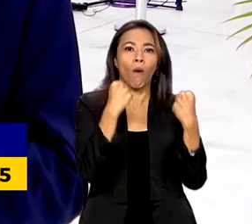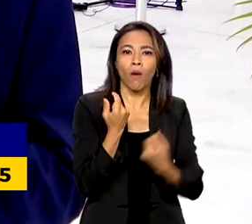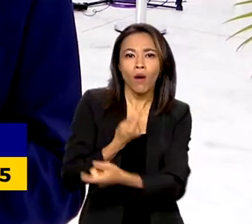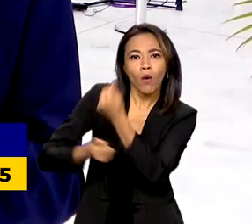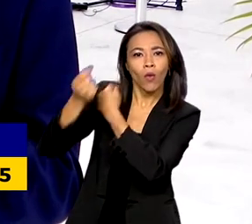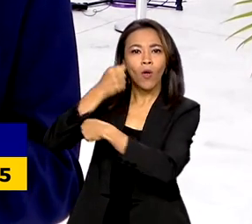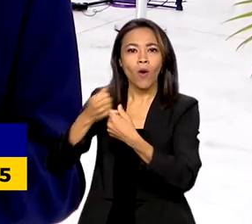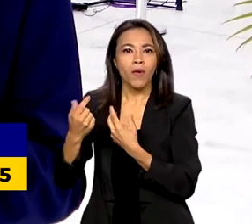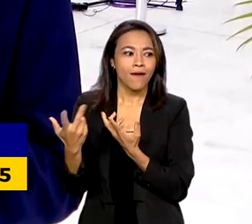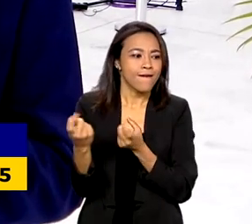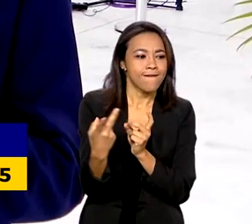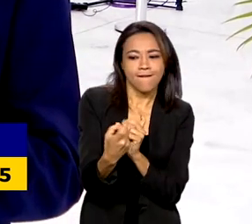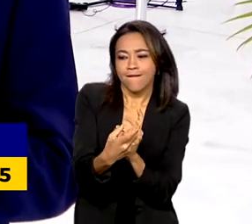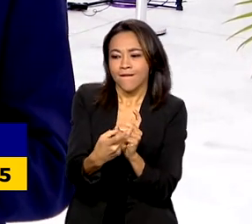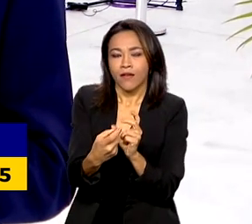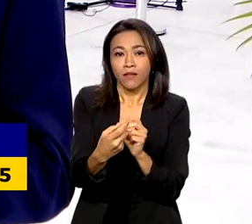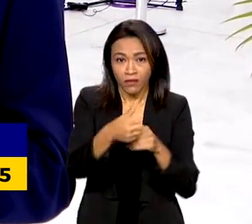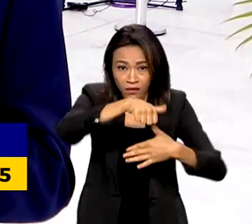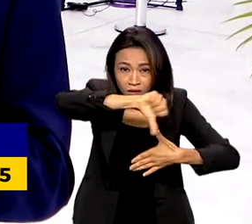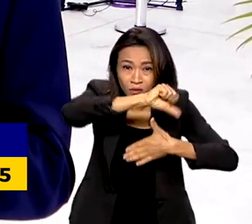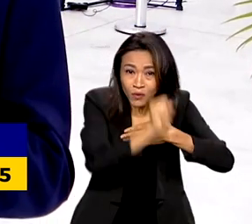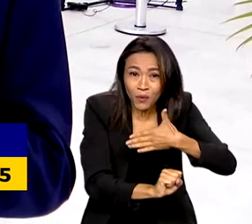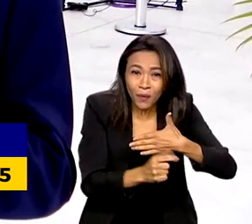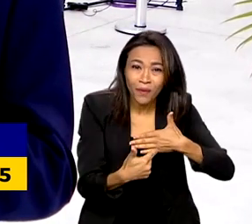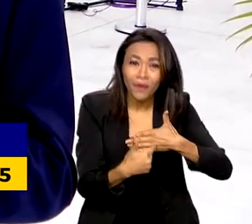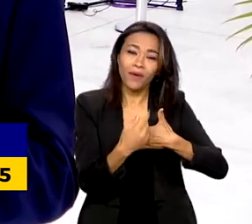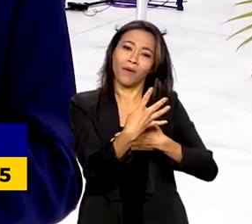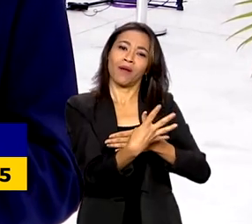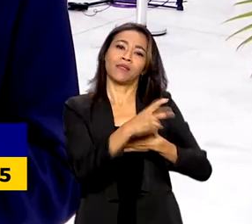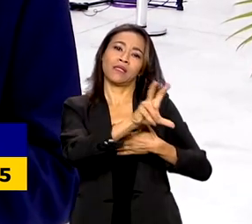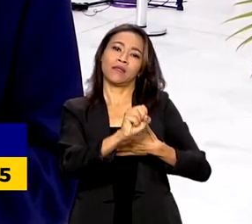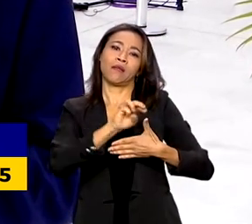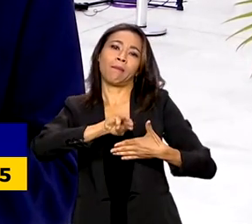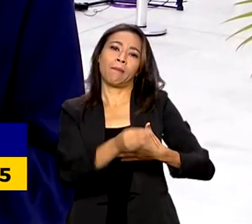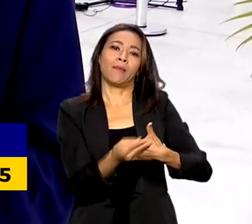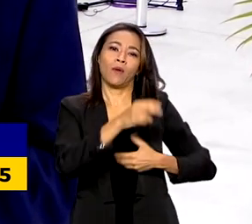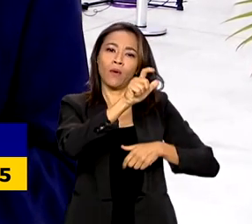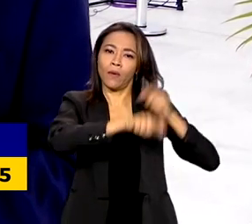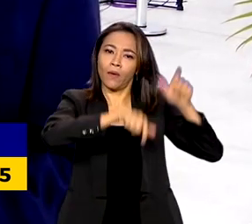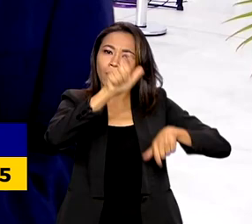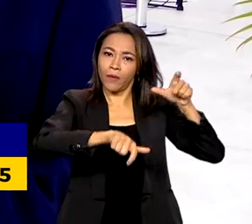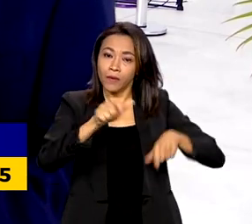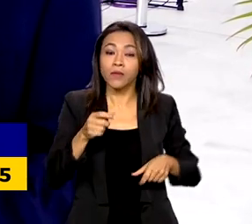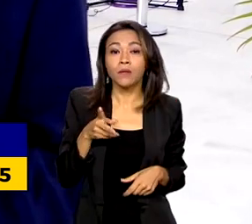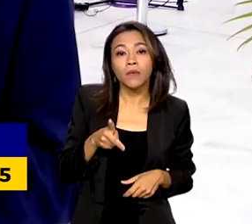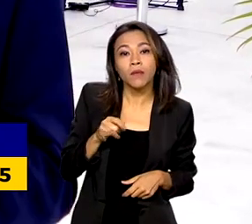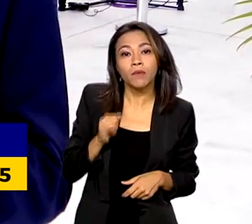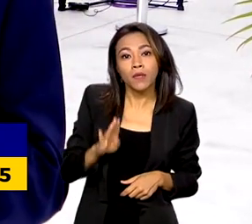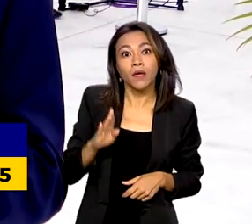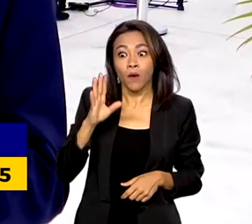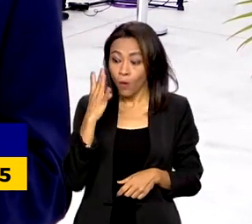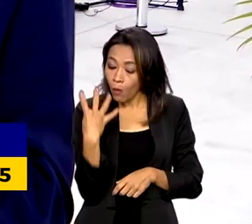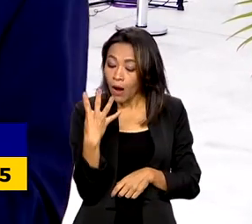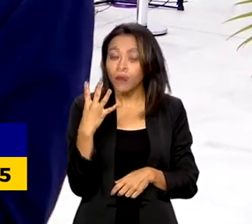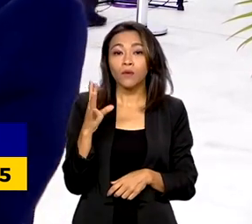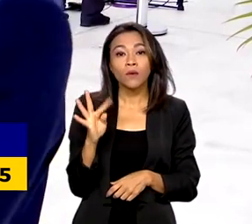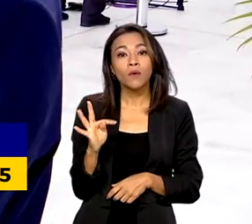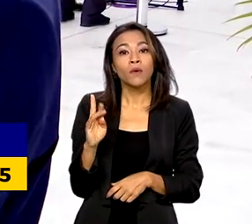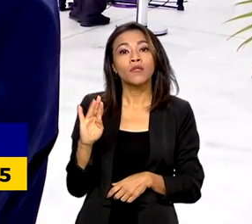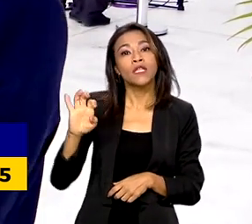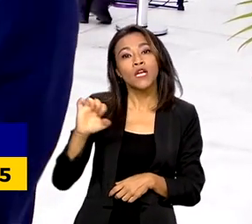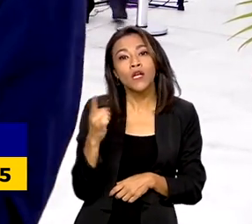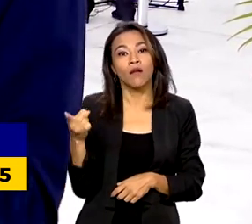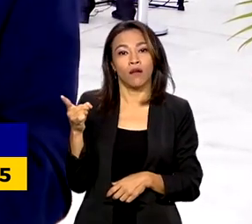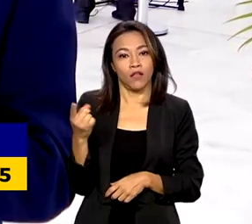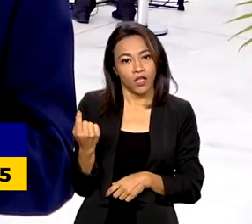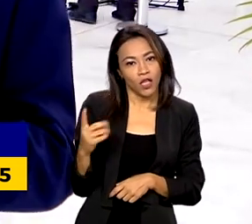barganham por mercados. A América do Sul tem 450 milhões de pessoas, um PIB de quase 4 trilhões de dólares. Negociar